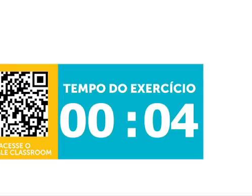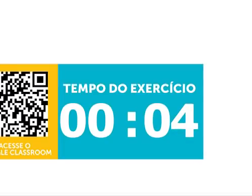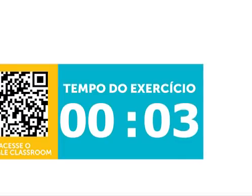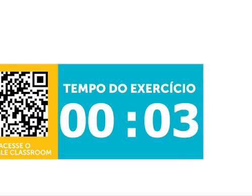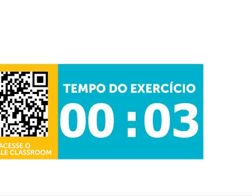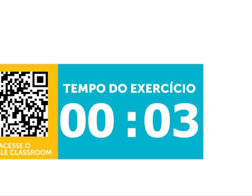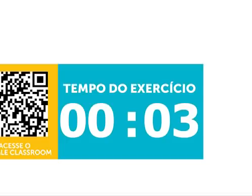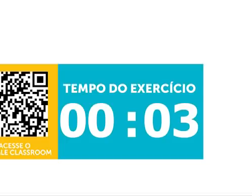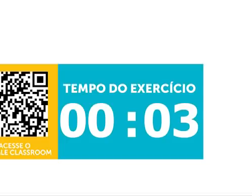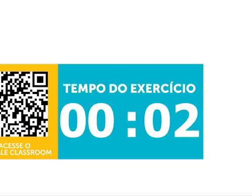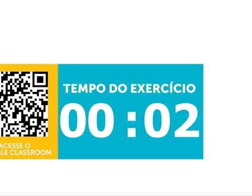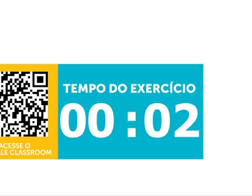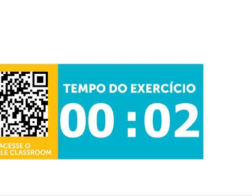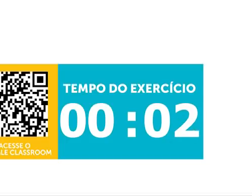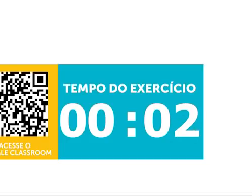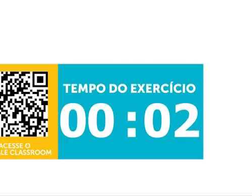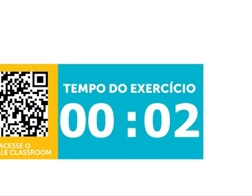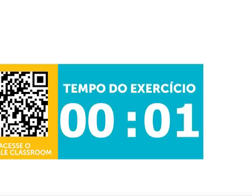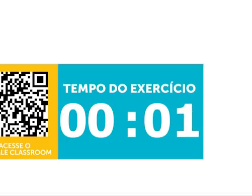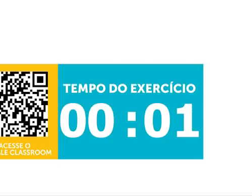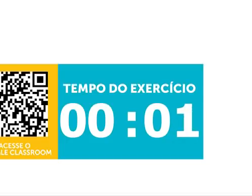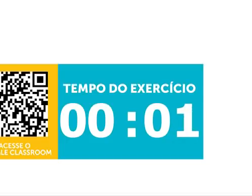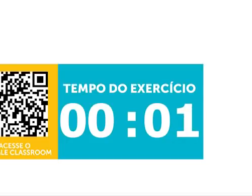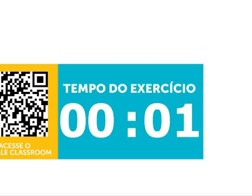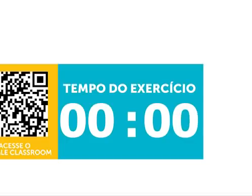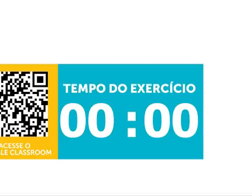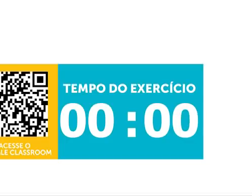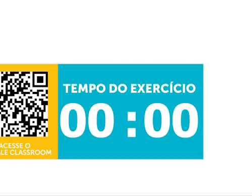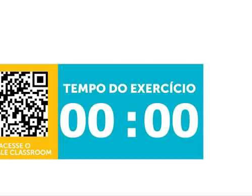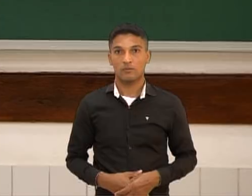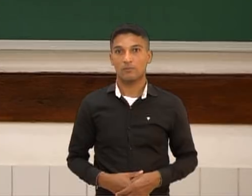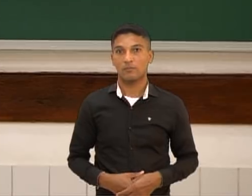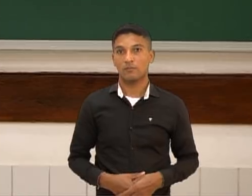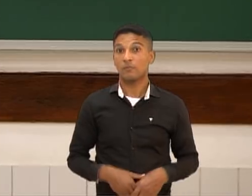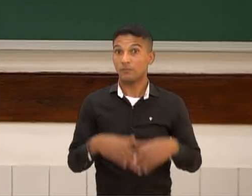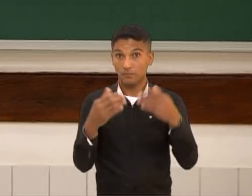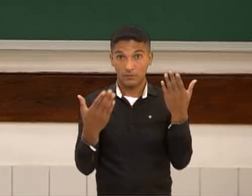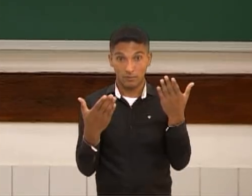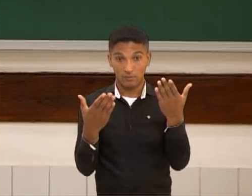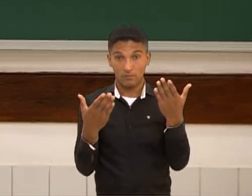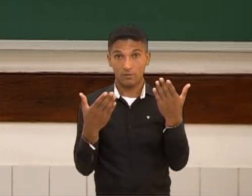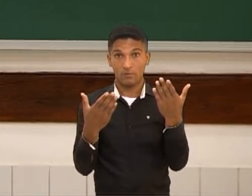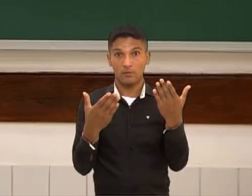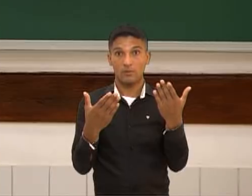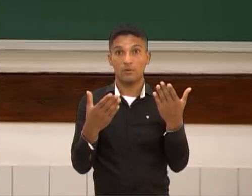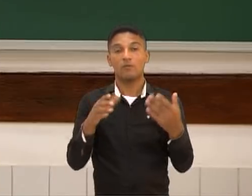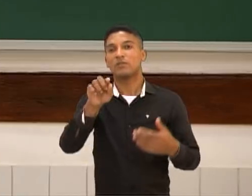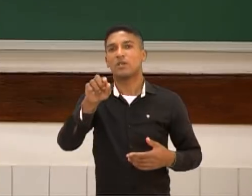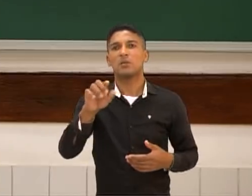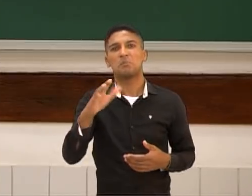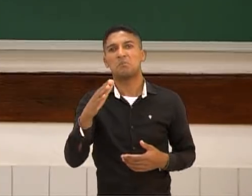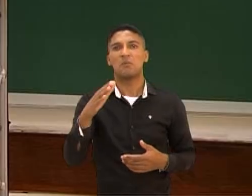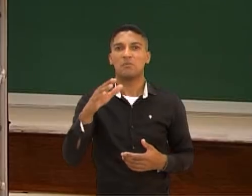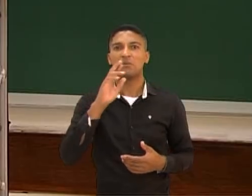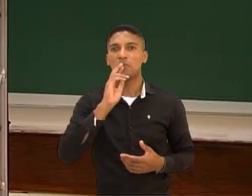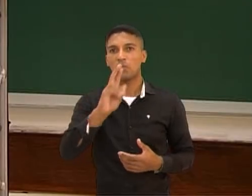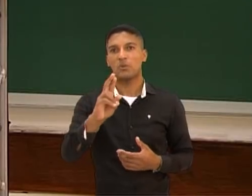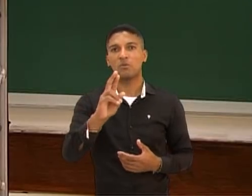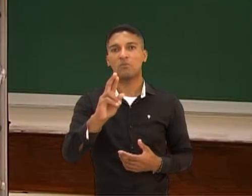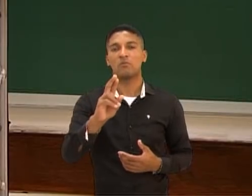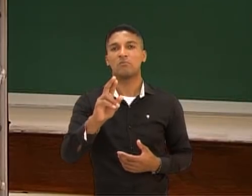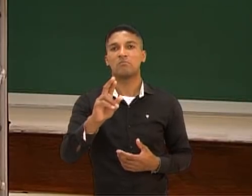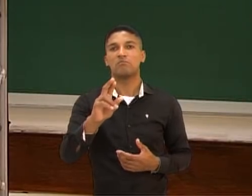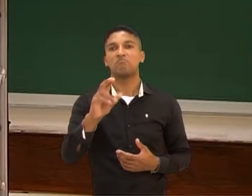E aí, Quem mais ou menos fez uma resposta,